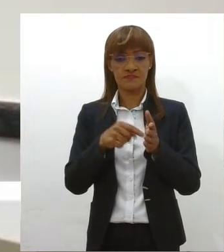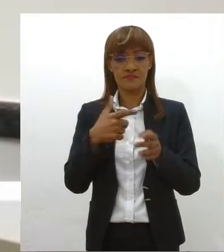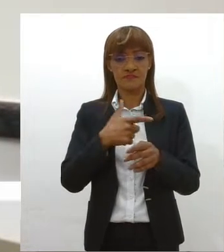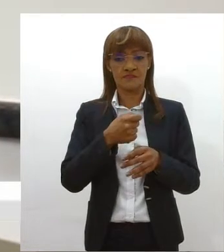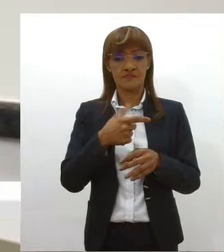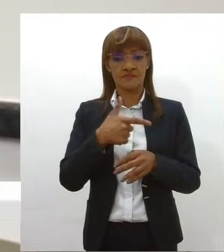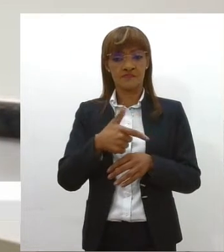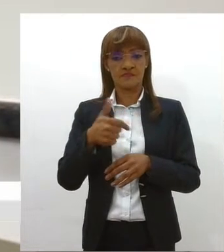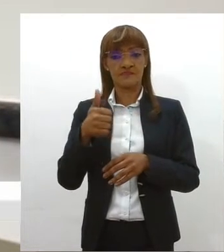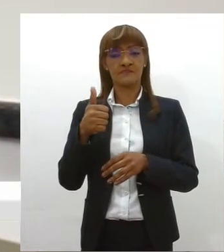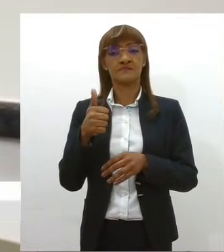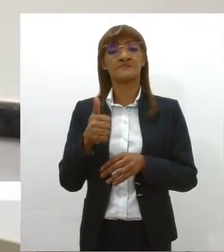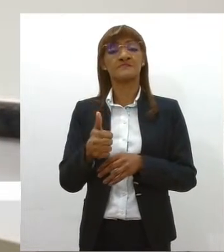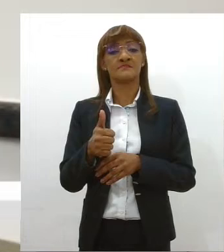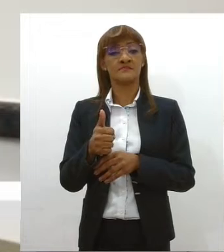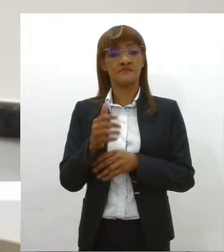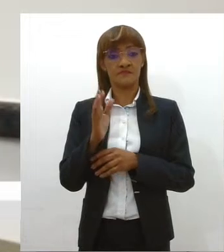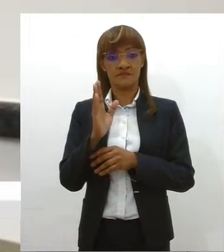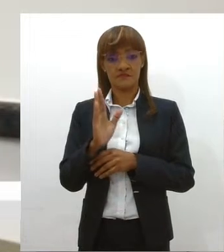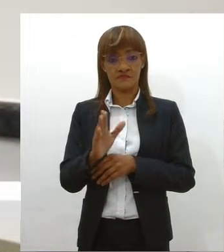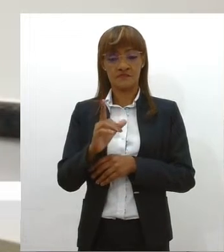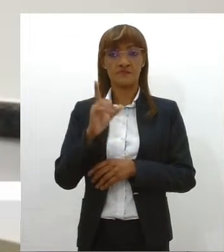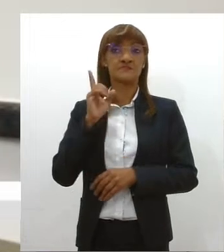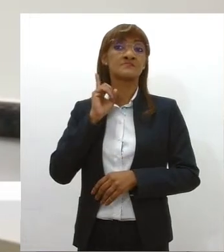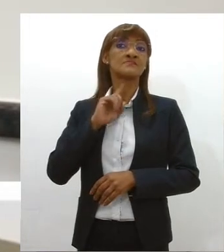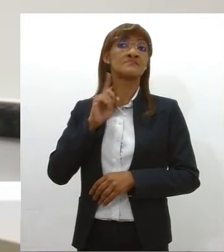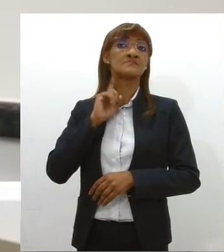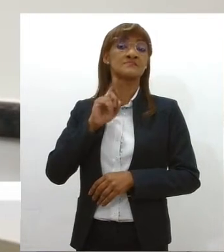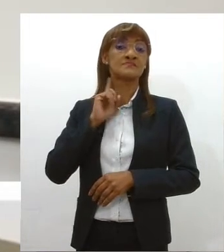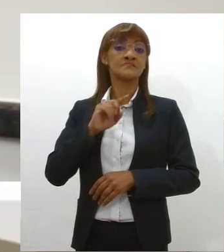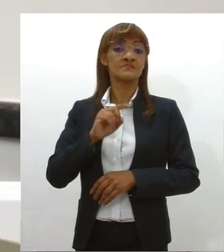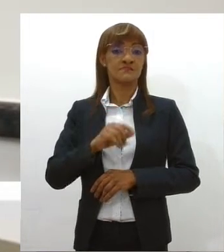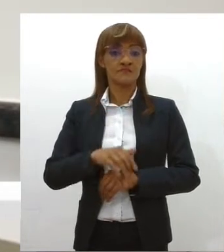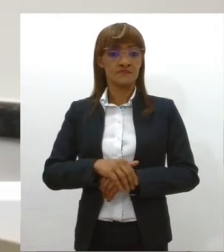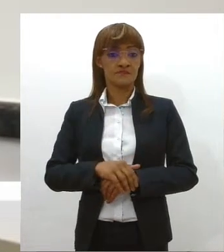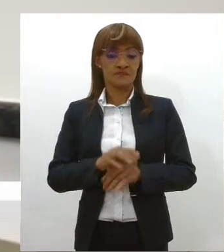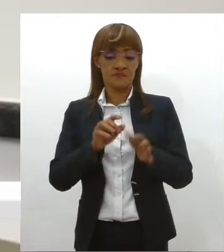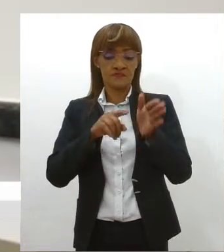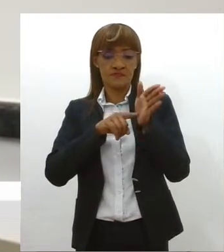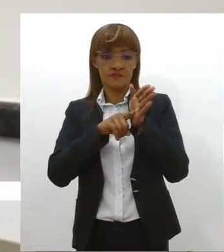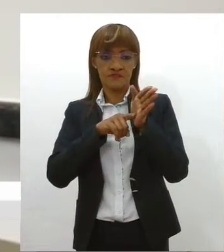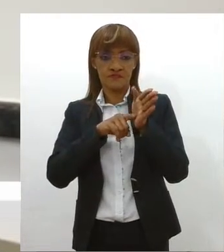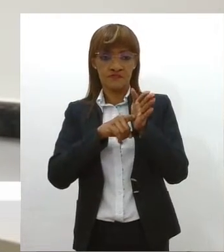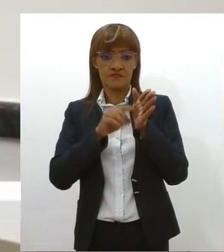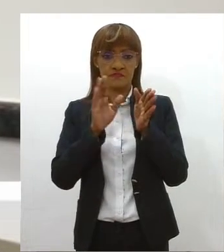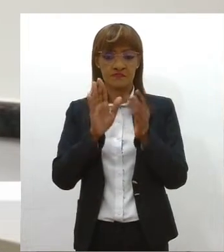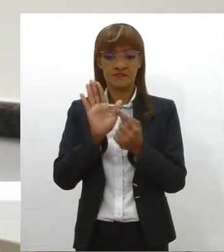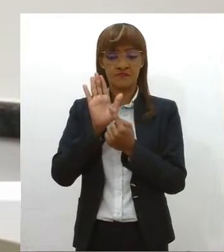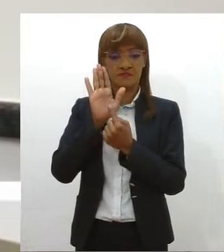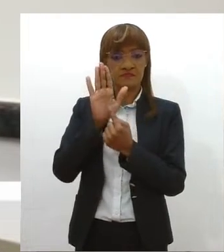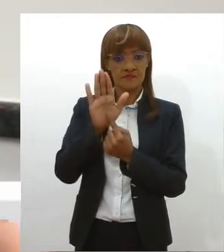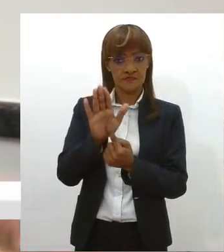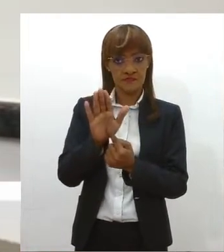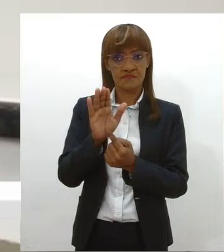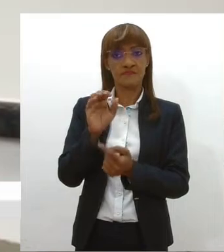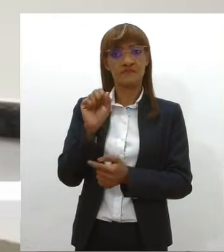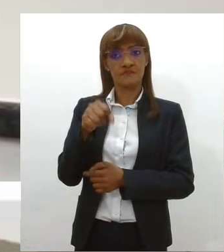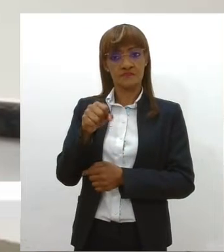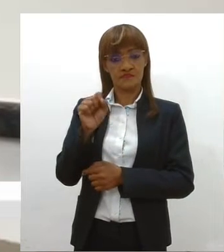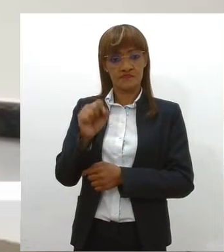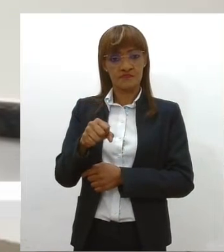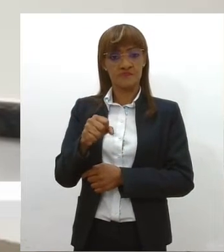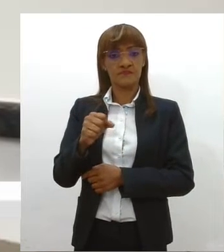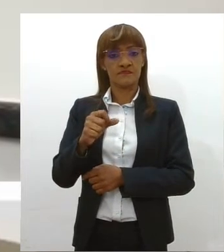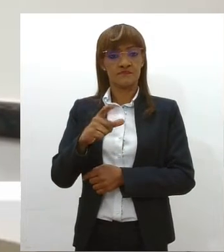um estudo lá nos Estados Unidos que fizeram um estudo mostrando que havia, sim, alteração do